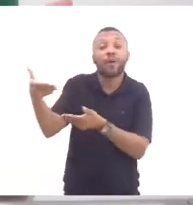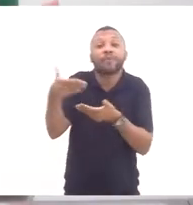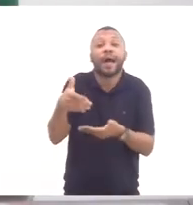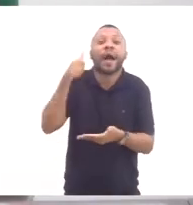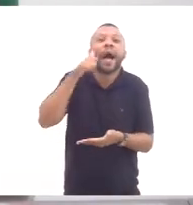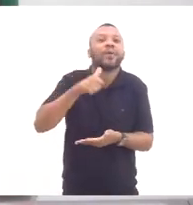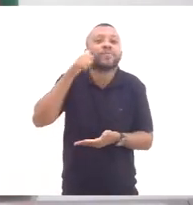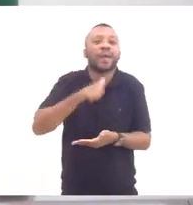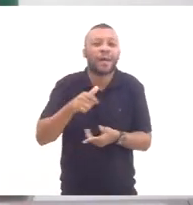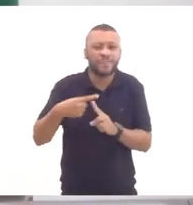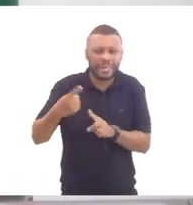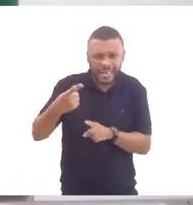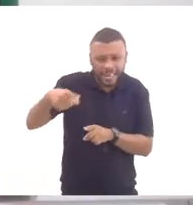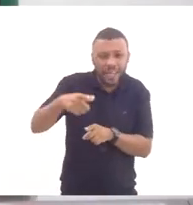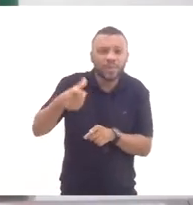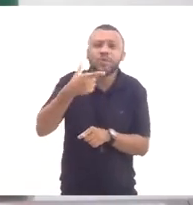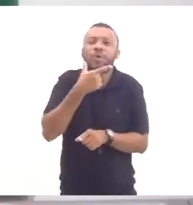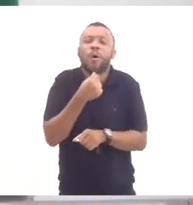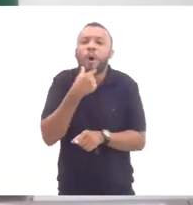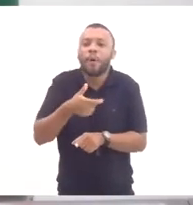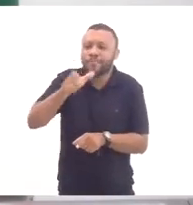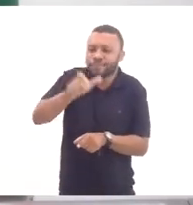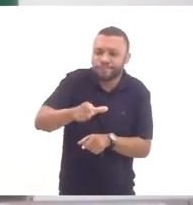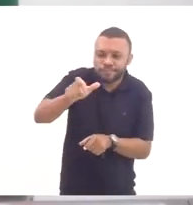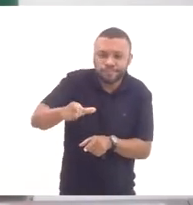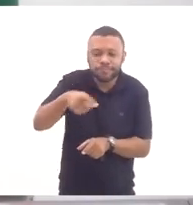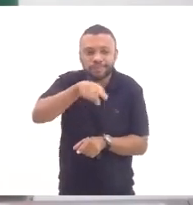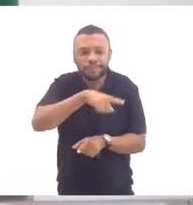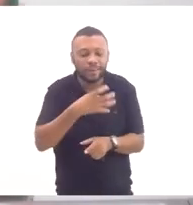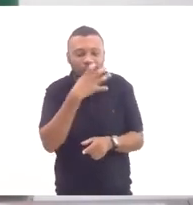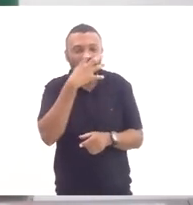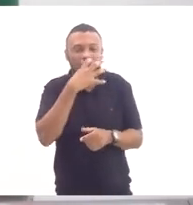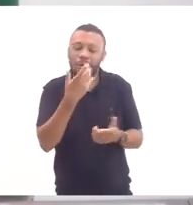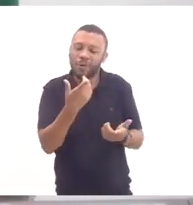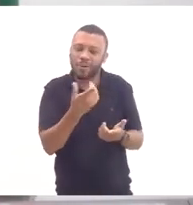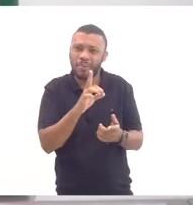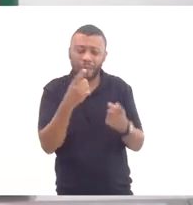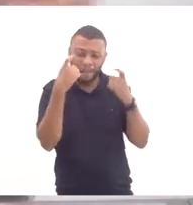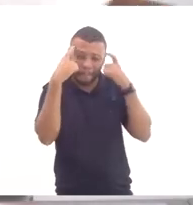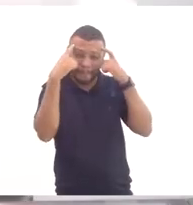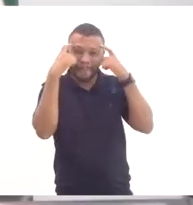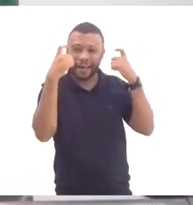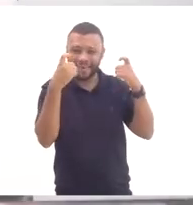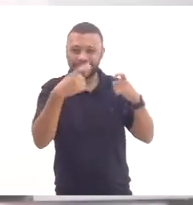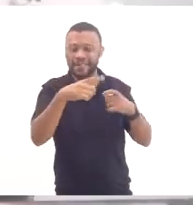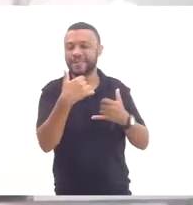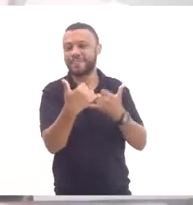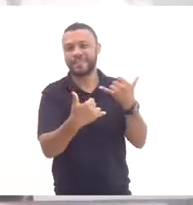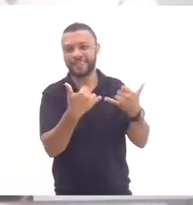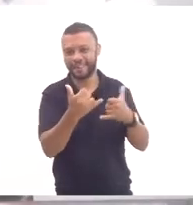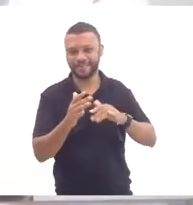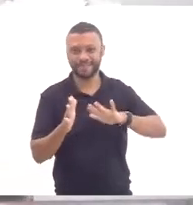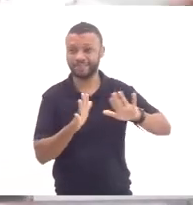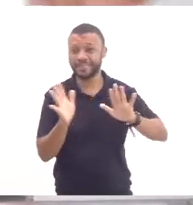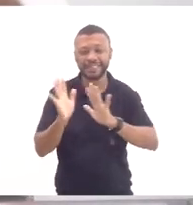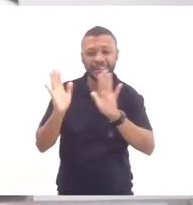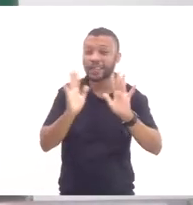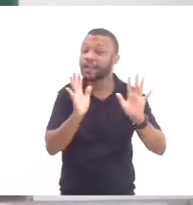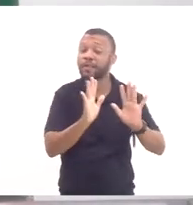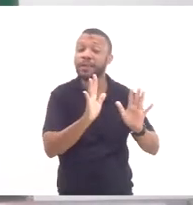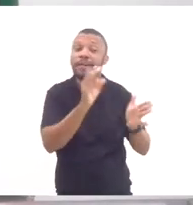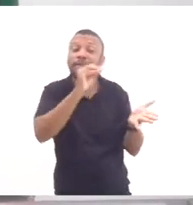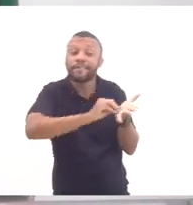essa omarada toda aí também é isso. Só nisso que eu fico braba com eles, né? Ainda bem que a Bárbara... Ô, Mônica...